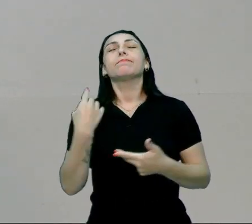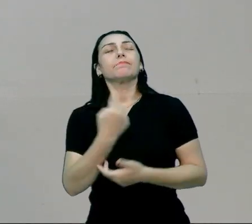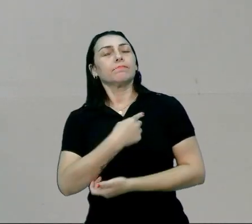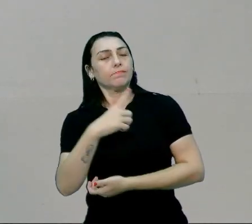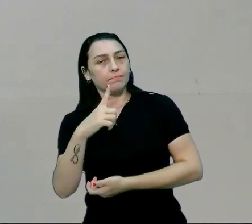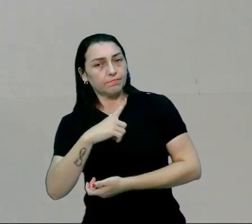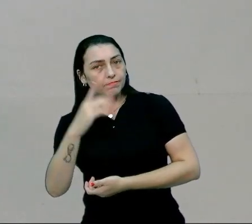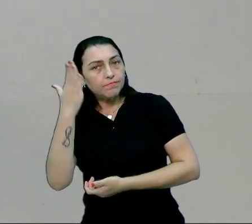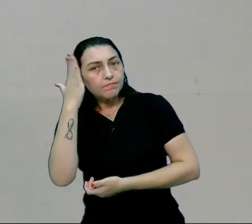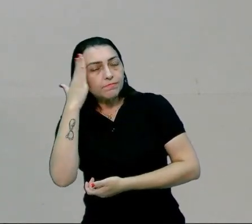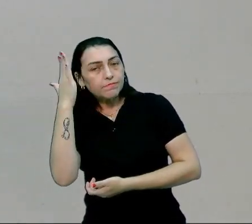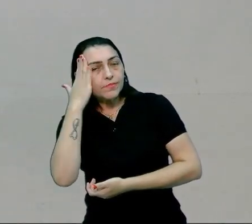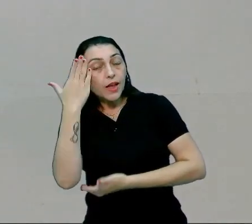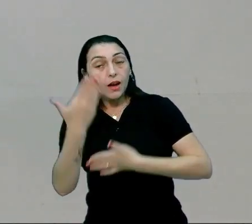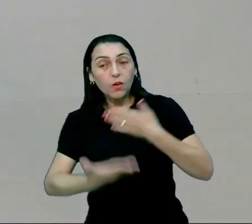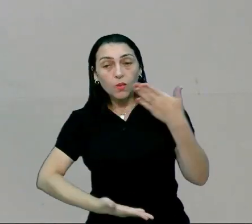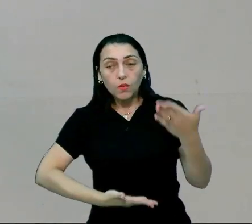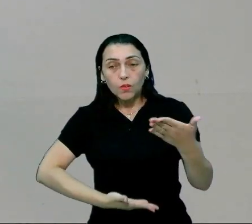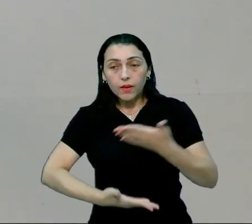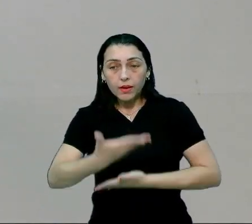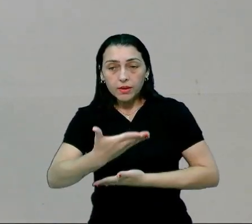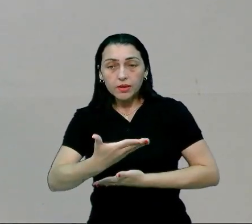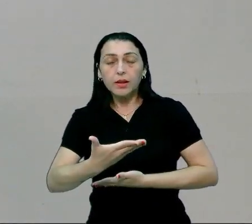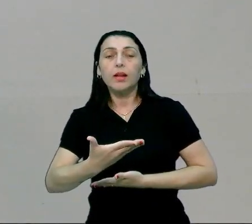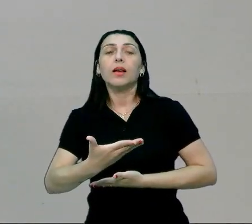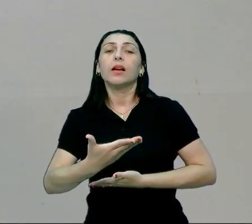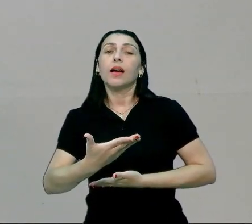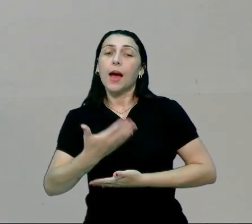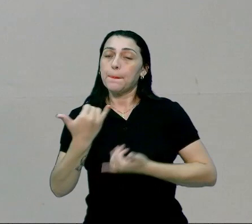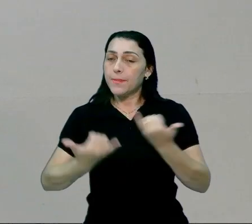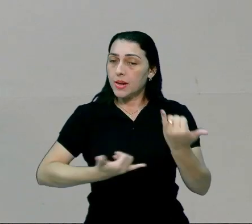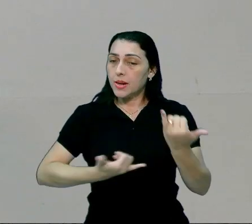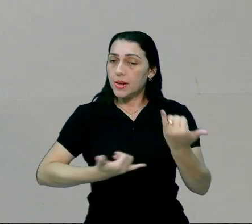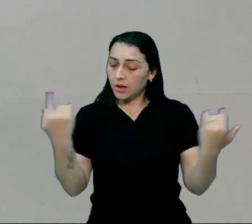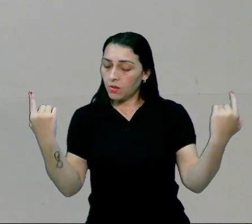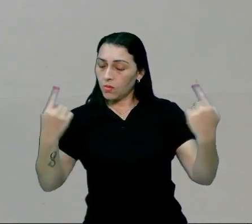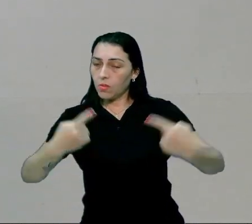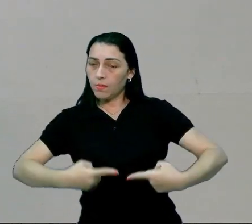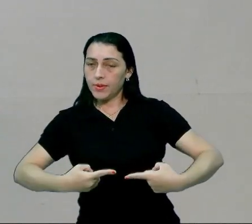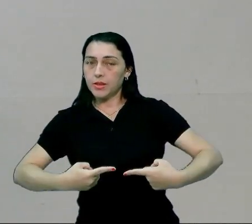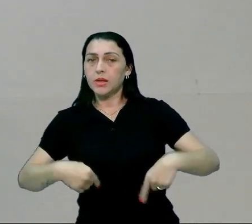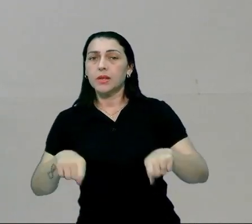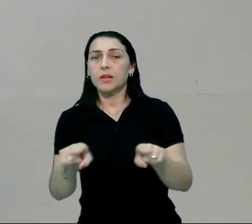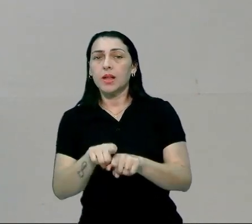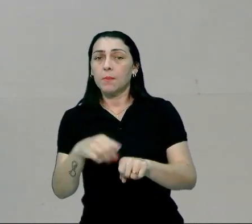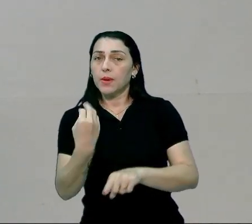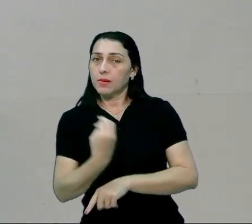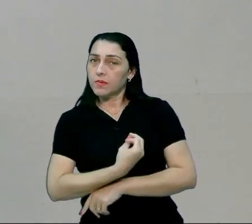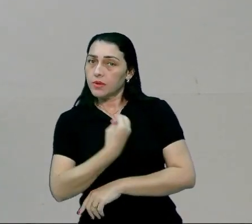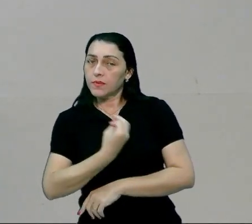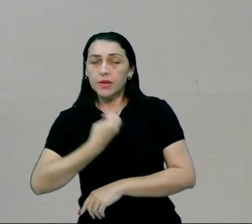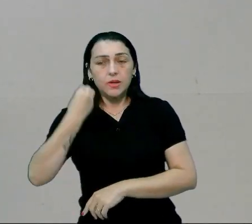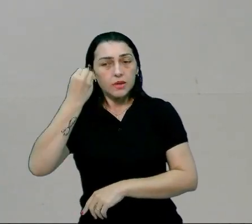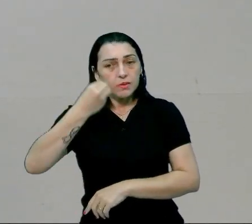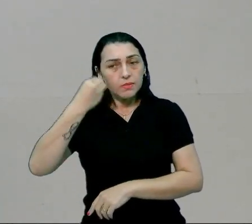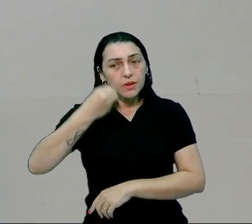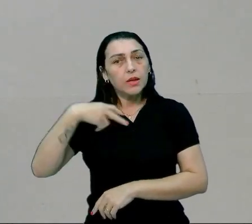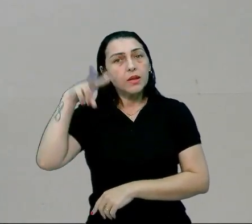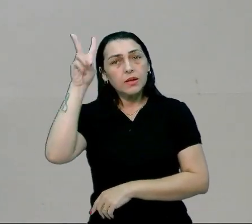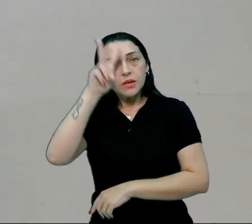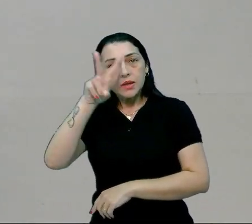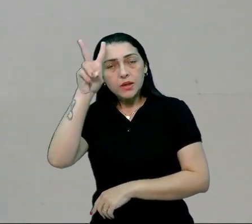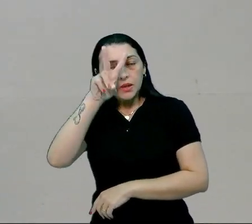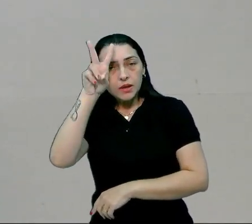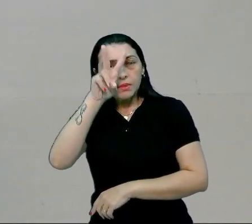que entender a correlação, a recreação, a competição e a vivência, a experiência. Lembrando que, como aqui a gente